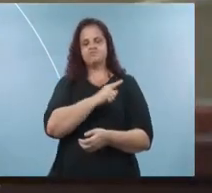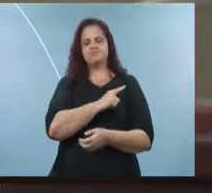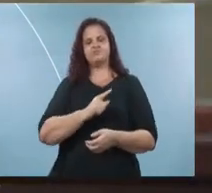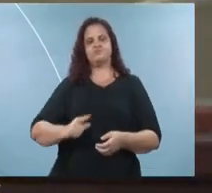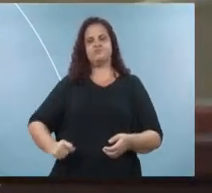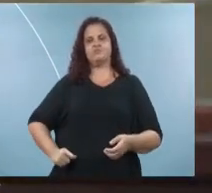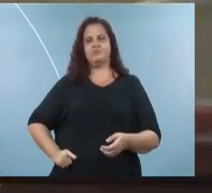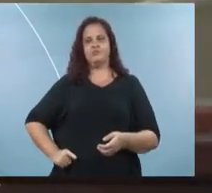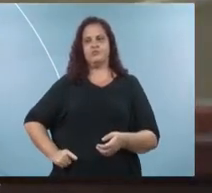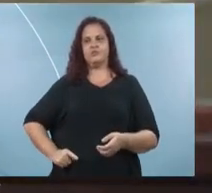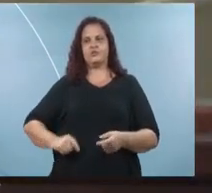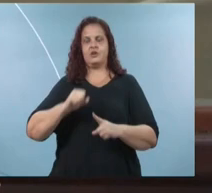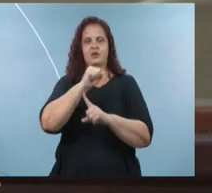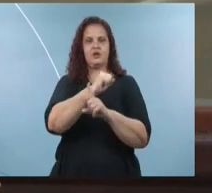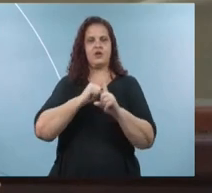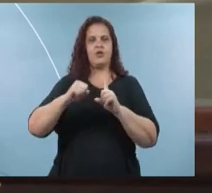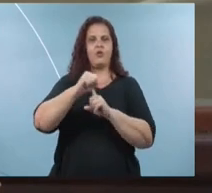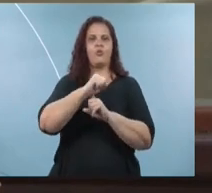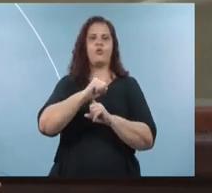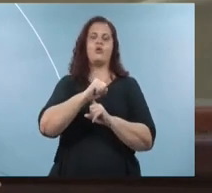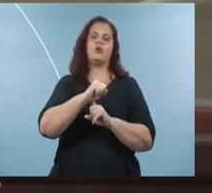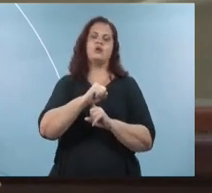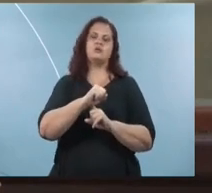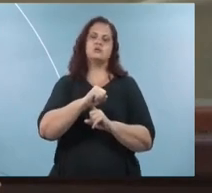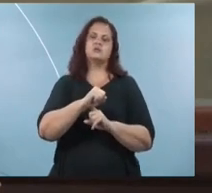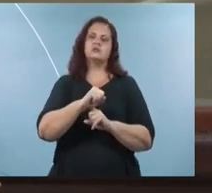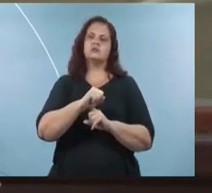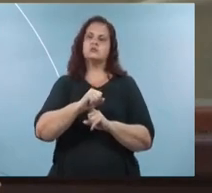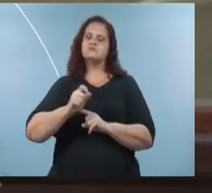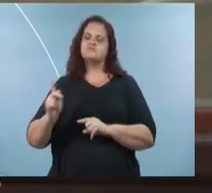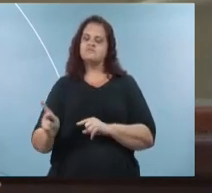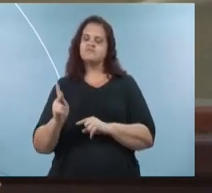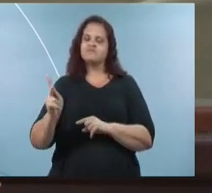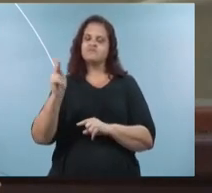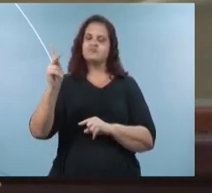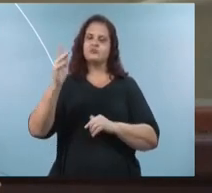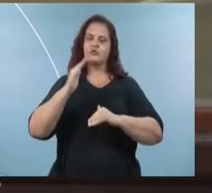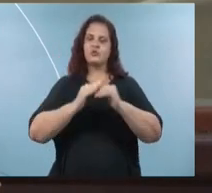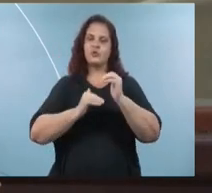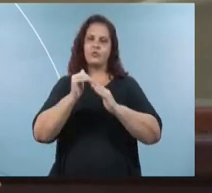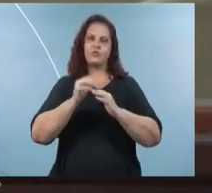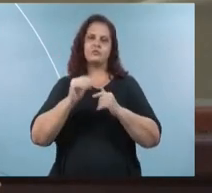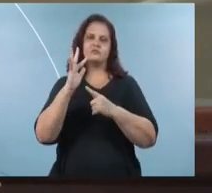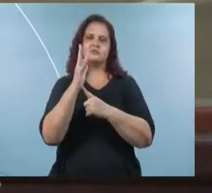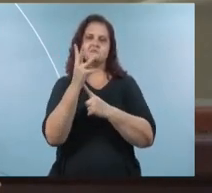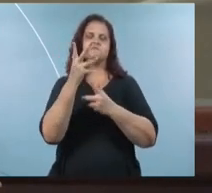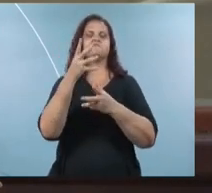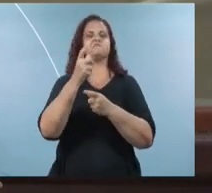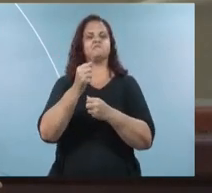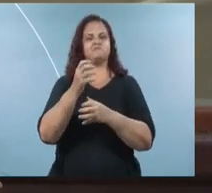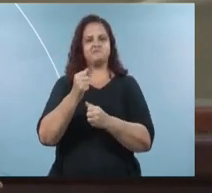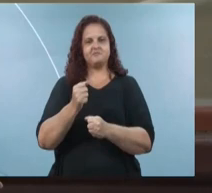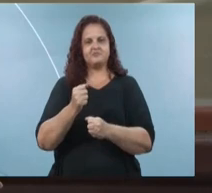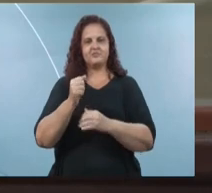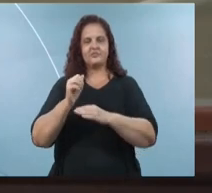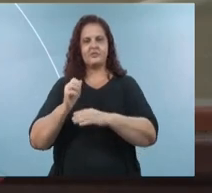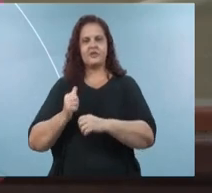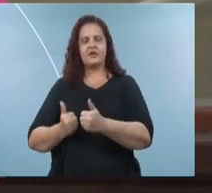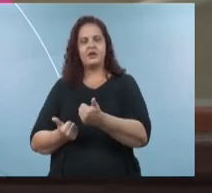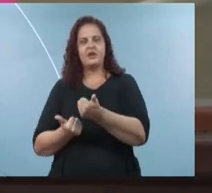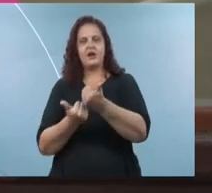governantes e a sociedade em geral que valorizem mais o trabalho dos artesãos, que apoiem